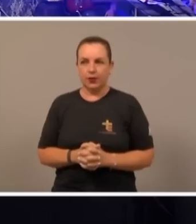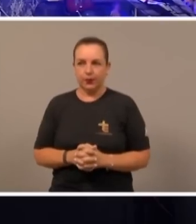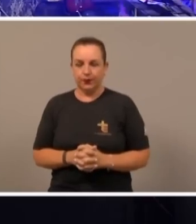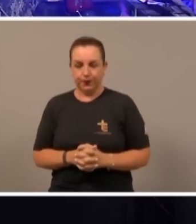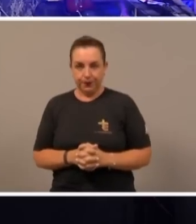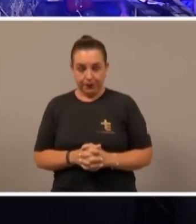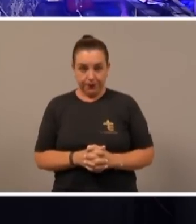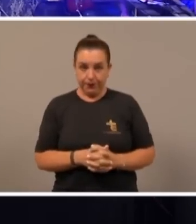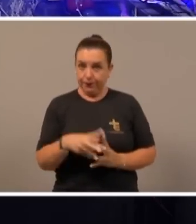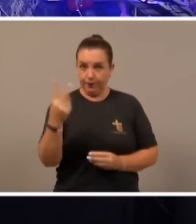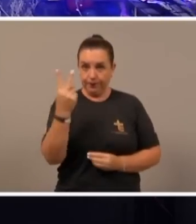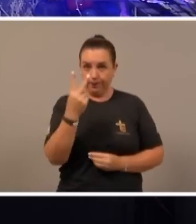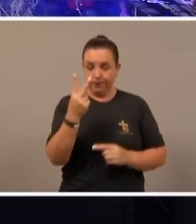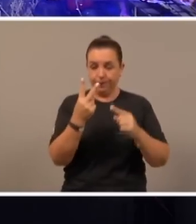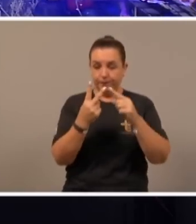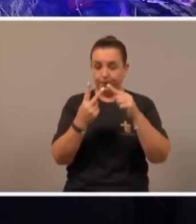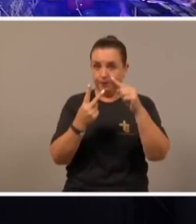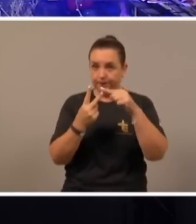Segundo questionamento: